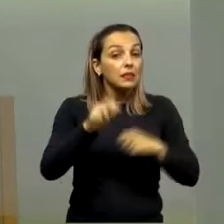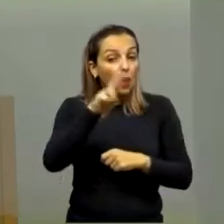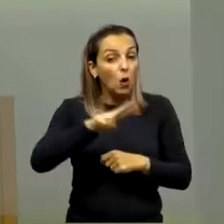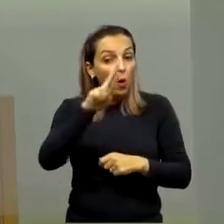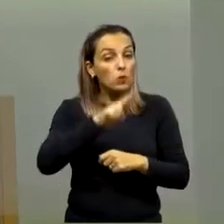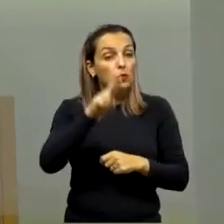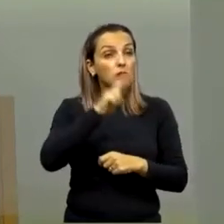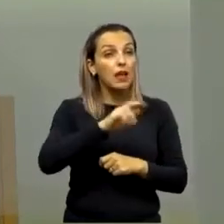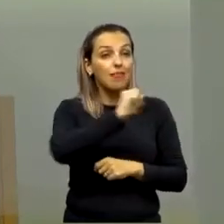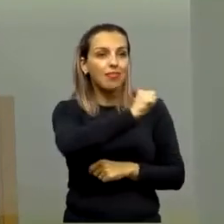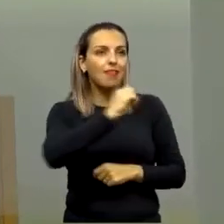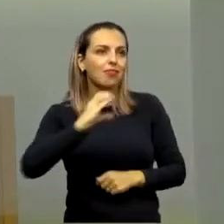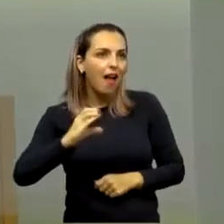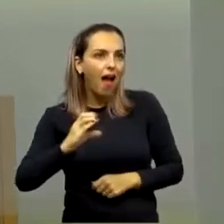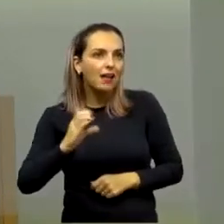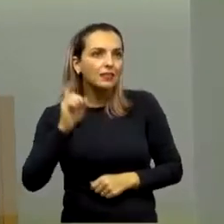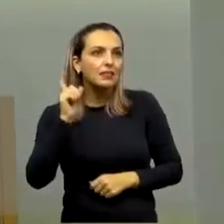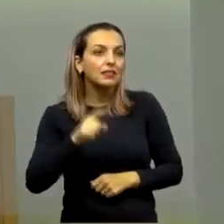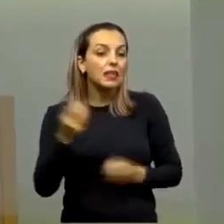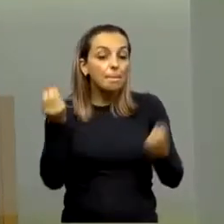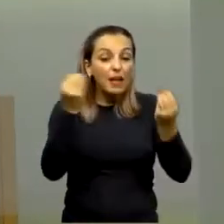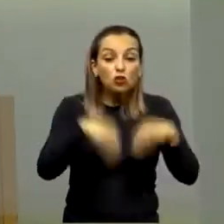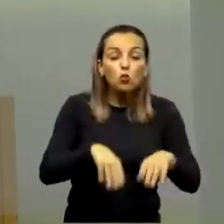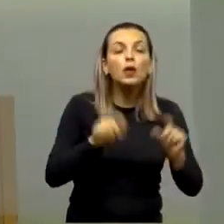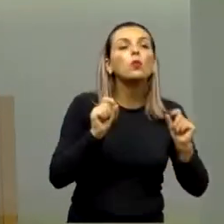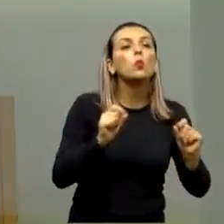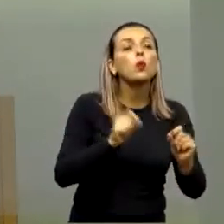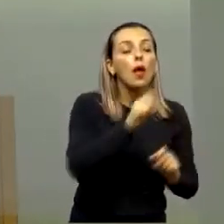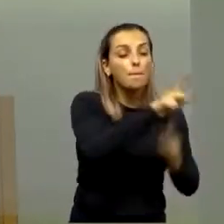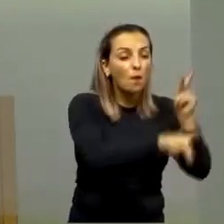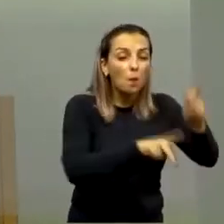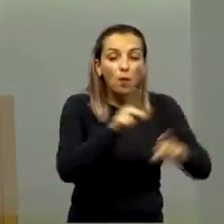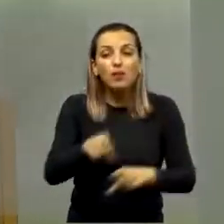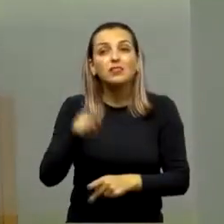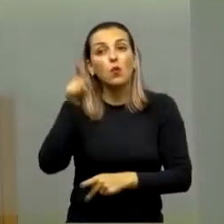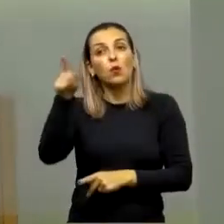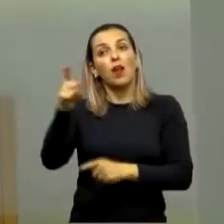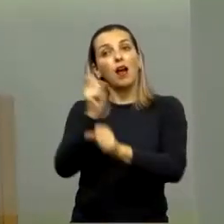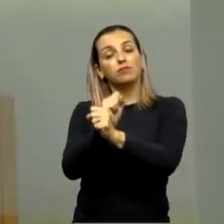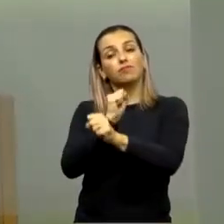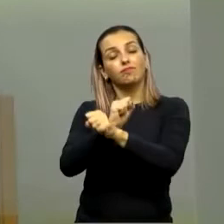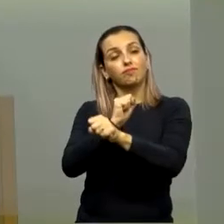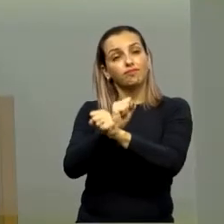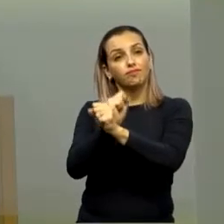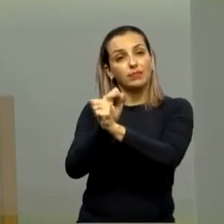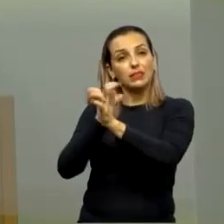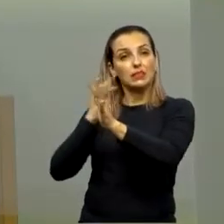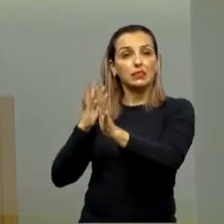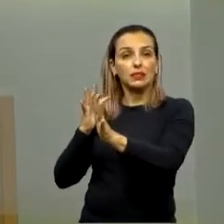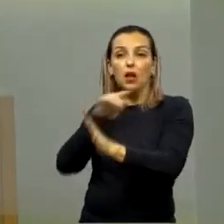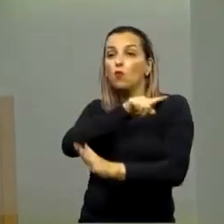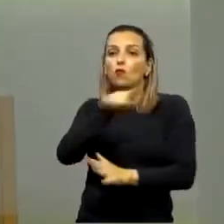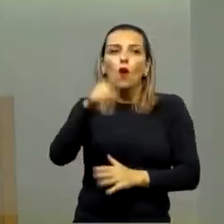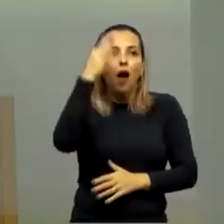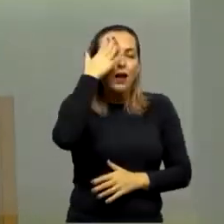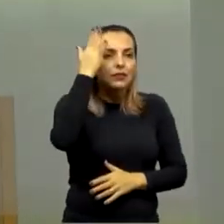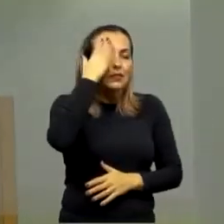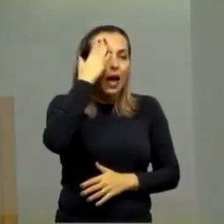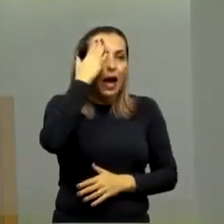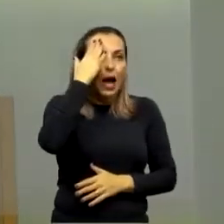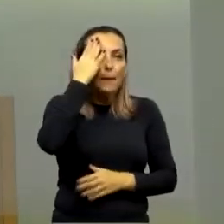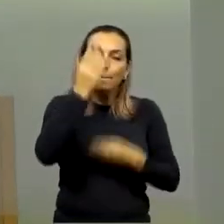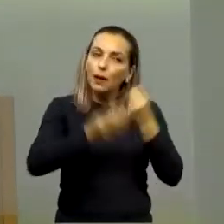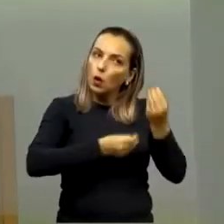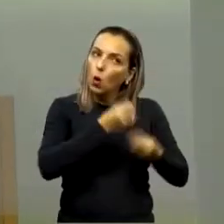Quais pessoas que têm que vai ser prejudicados são as pessoas que estão lá você sabe muito bem Vereador Clemente